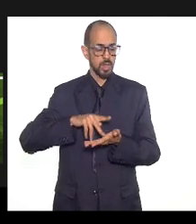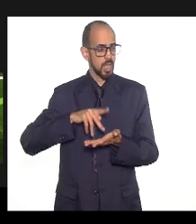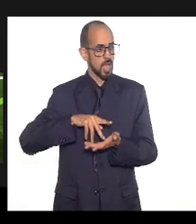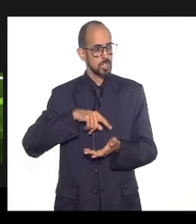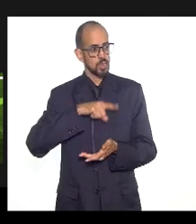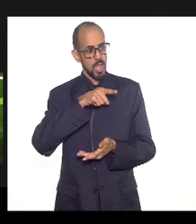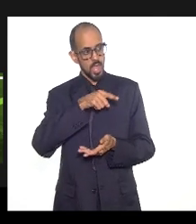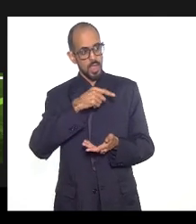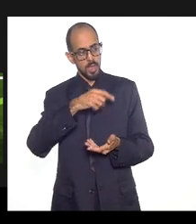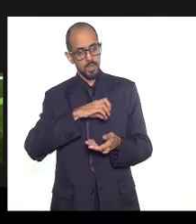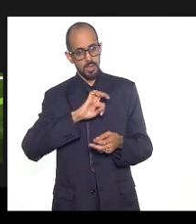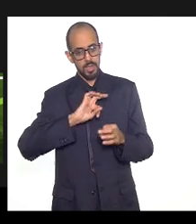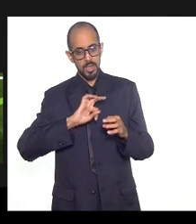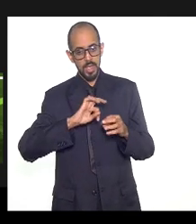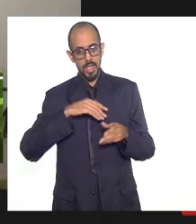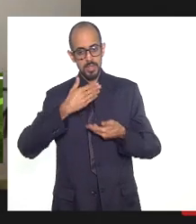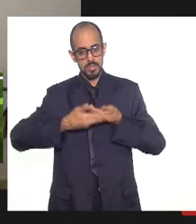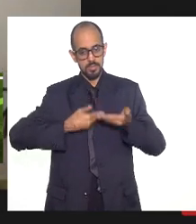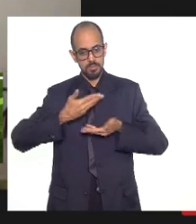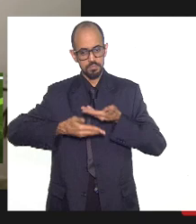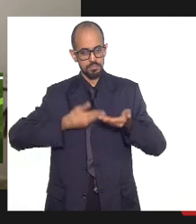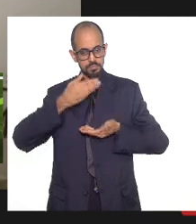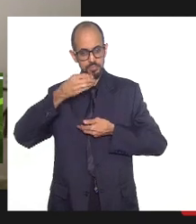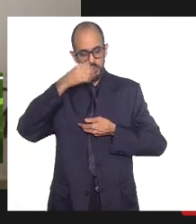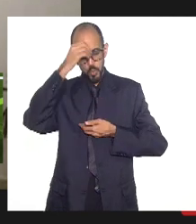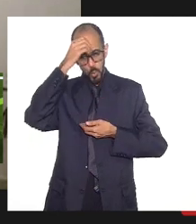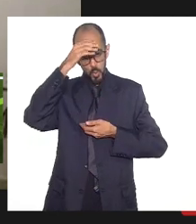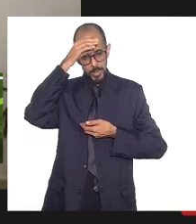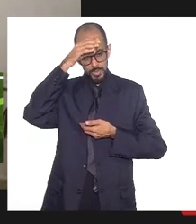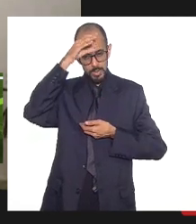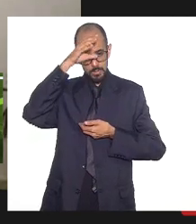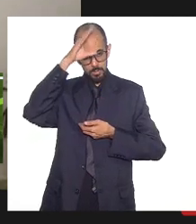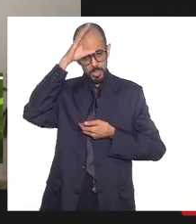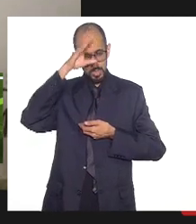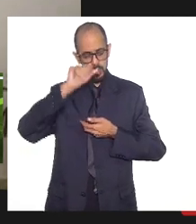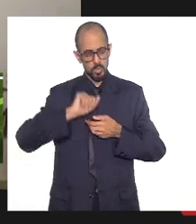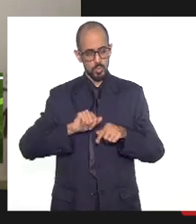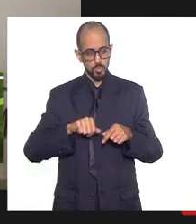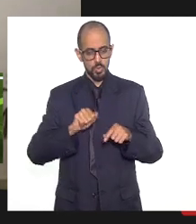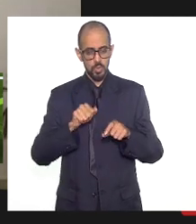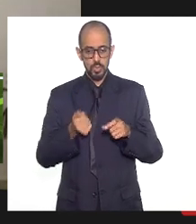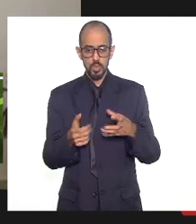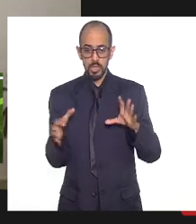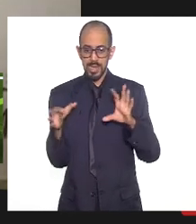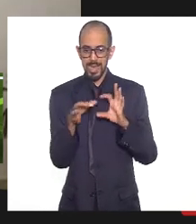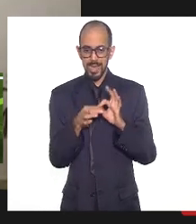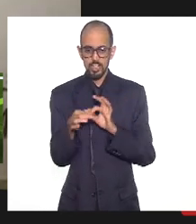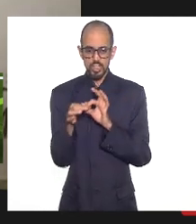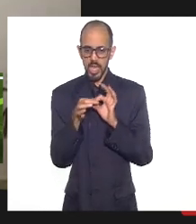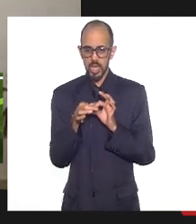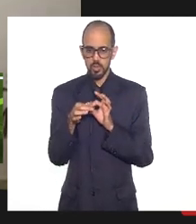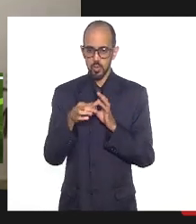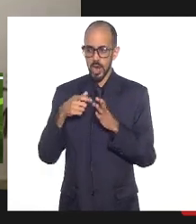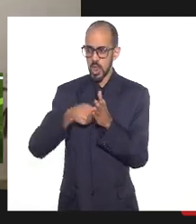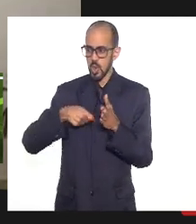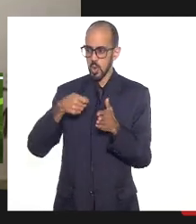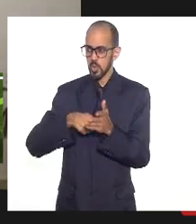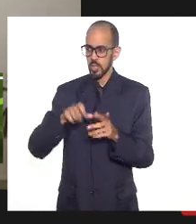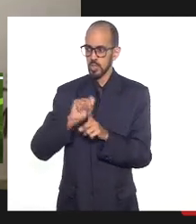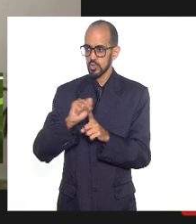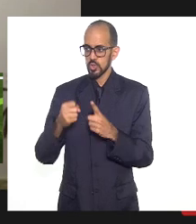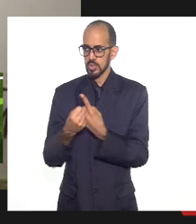da contribuição do saber, né, da contribuição do saber engajado com as lutas sociais, é isso que a